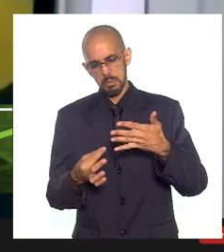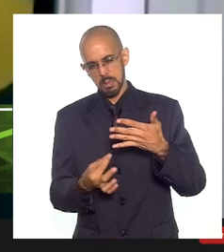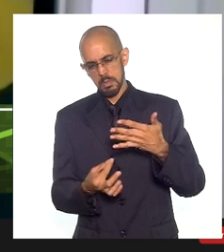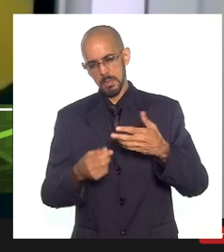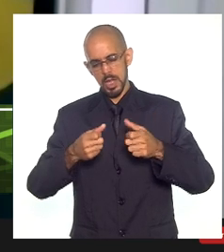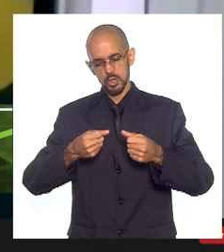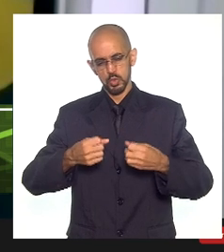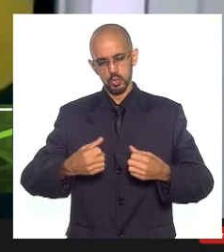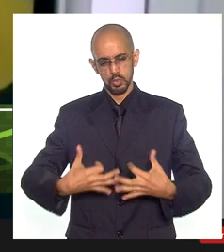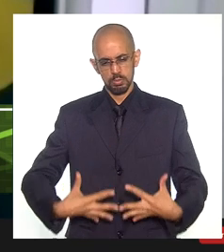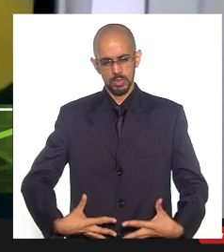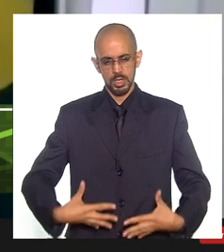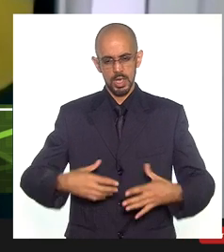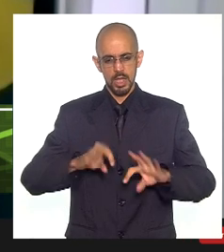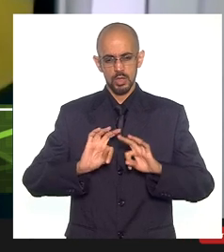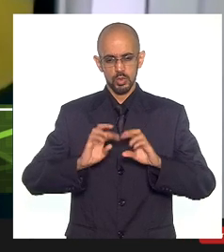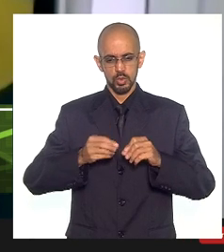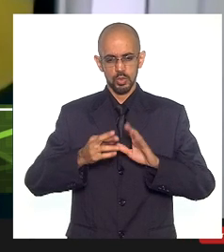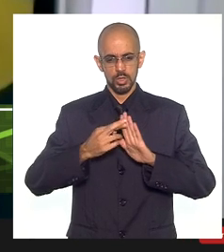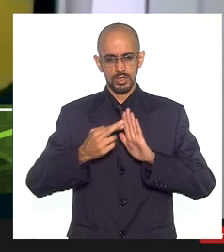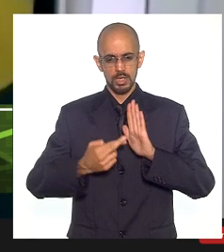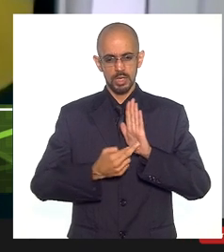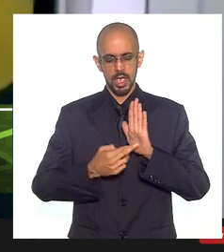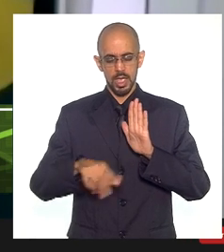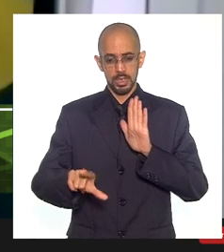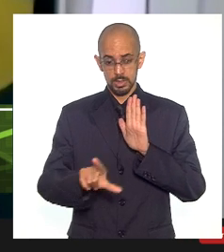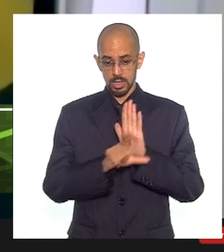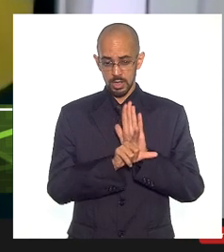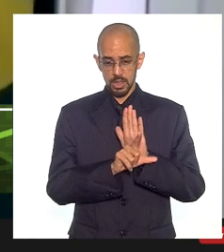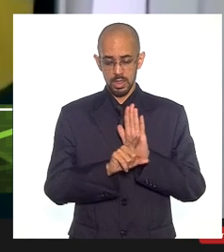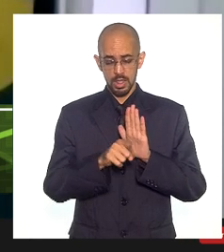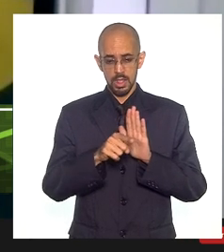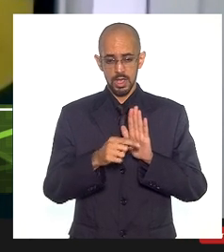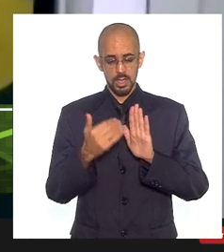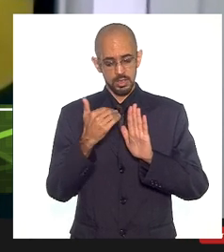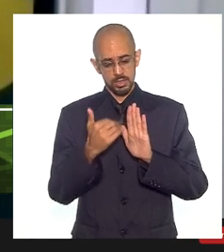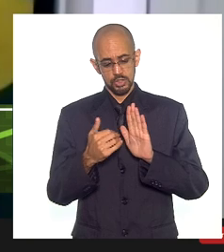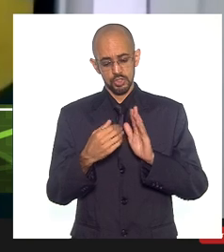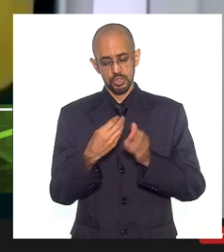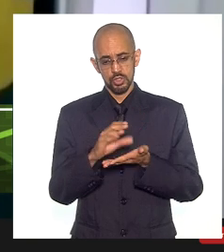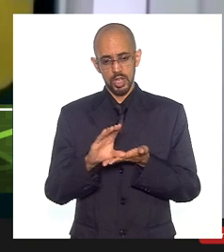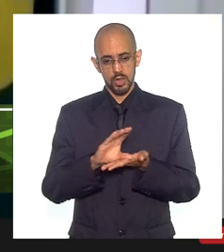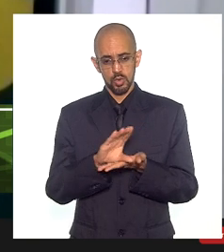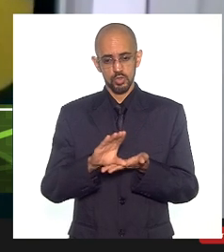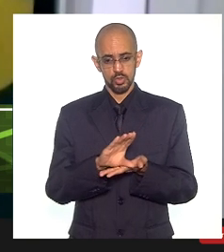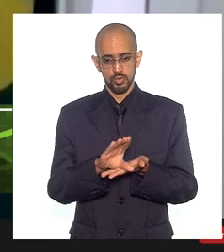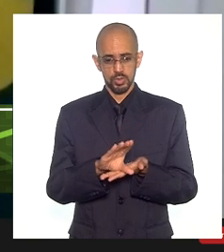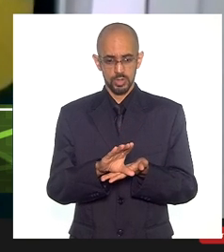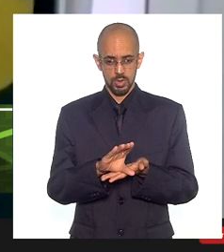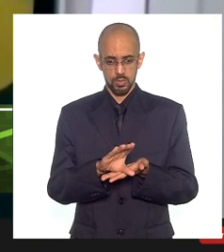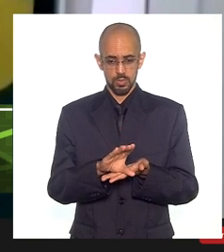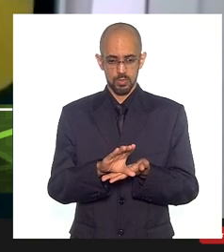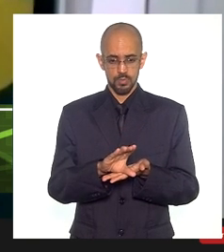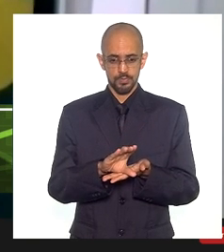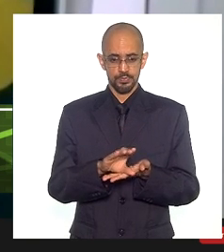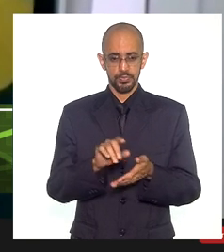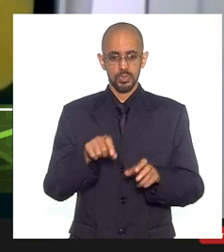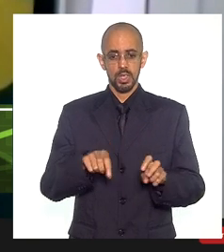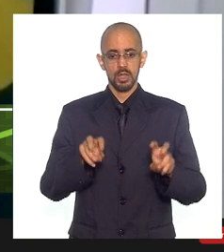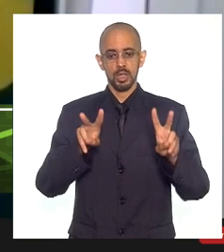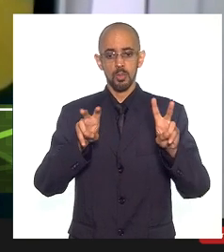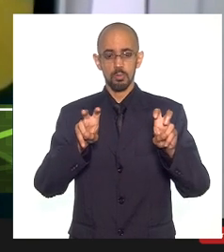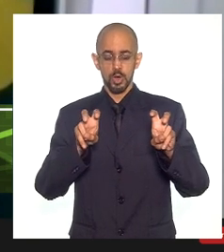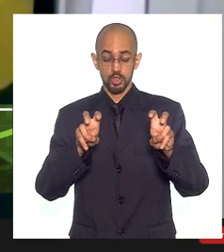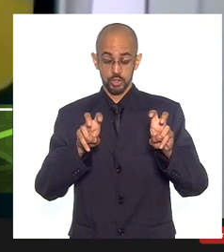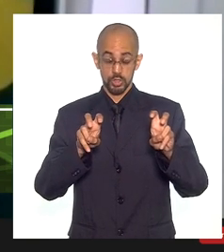a regulamentação na forma da lei do dispositivo constitucional dos UO décimos, já que há um projeto de lei tramitando na